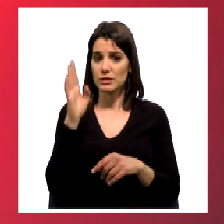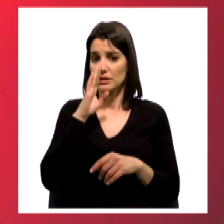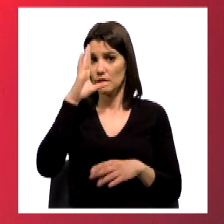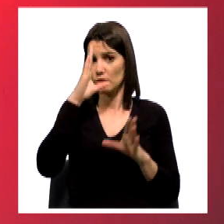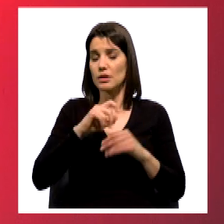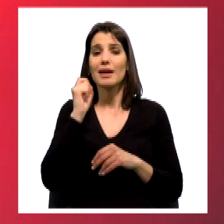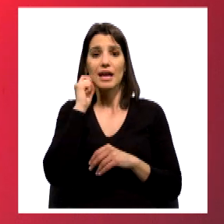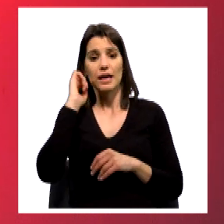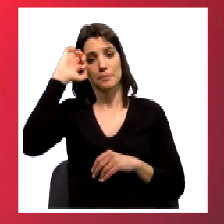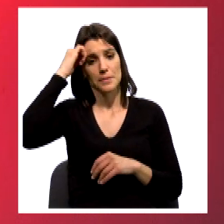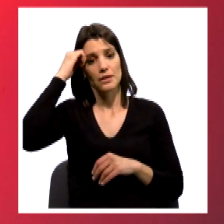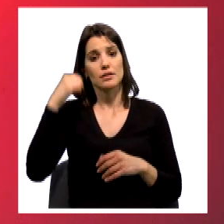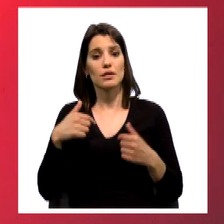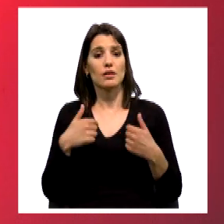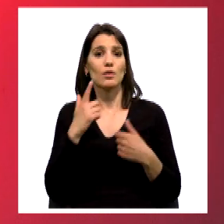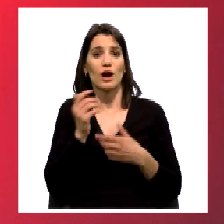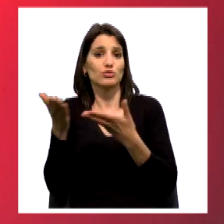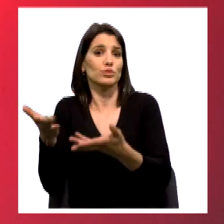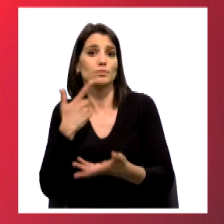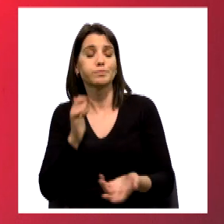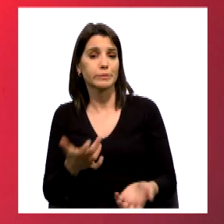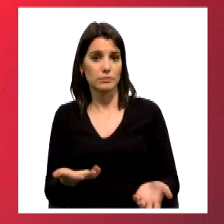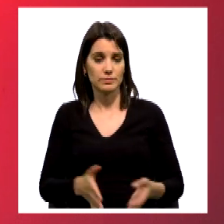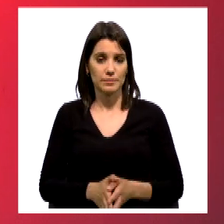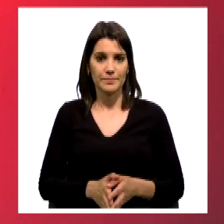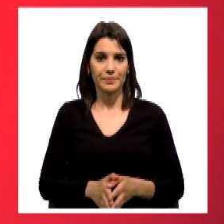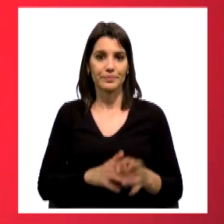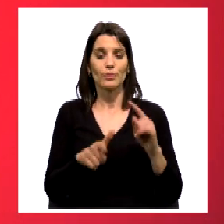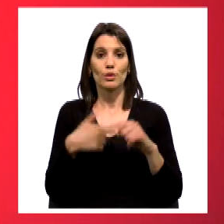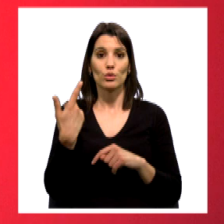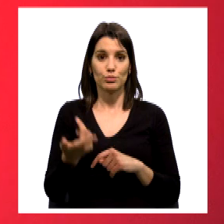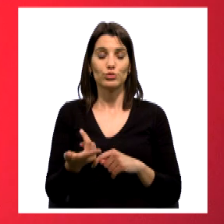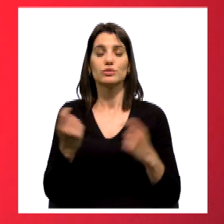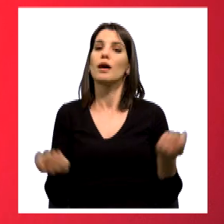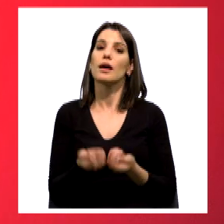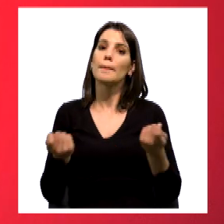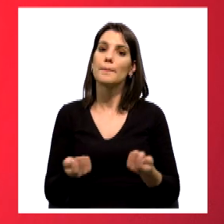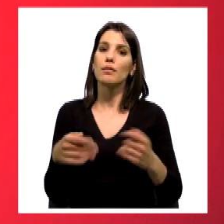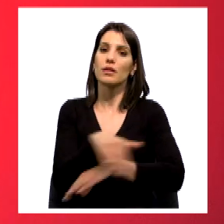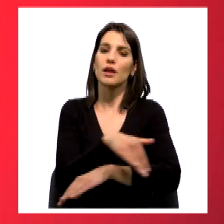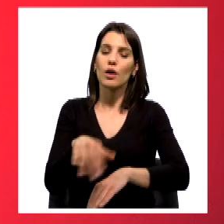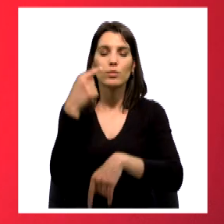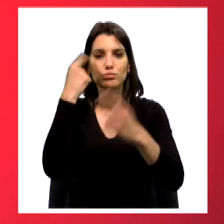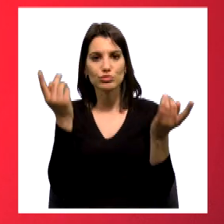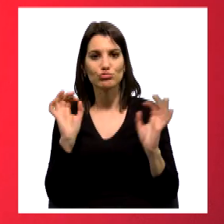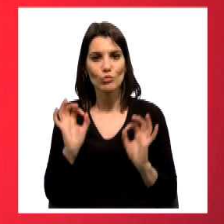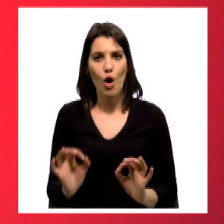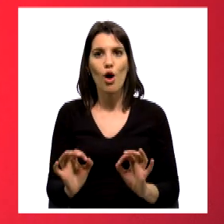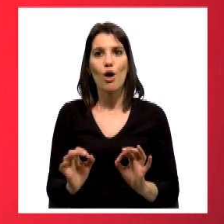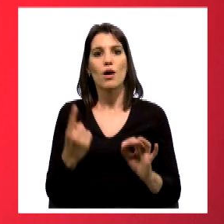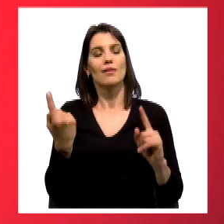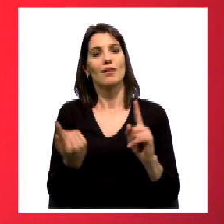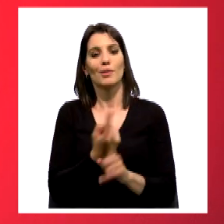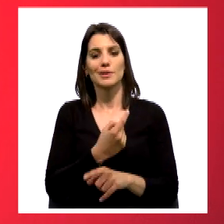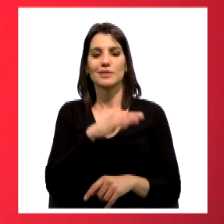porque se não souberes quem é a vítima, tu não a podes ajudar. Depois da campanha estar na rua, acho